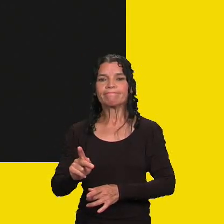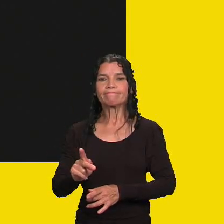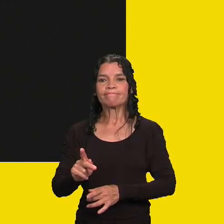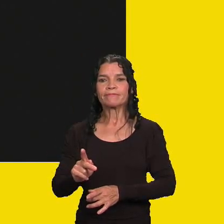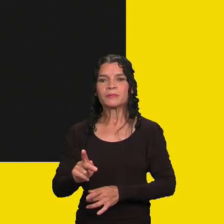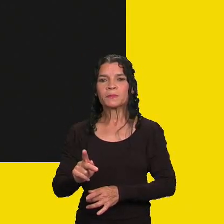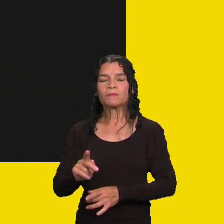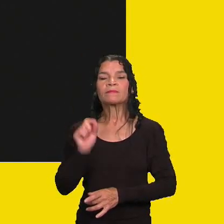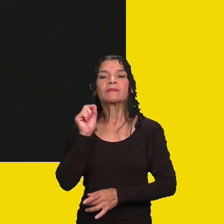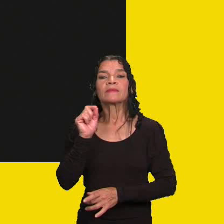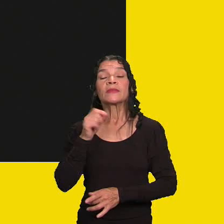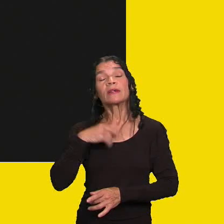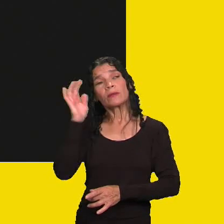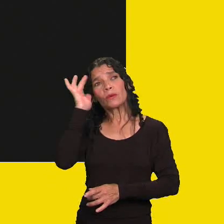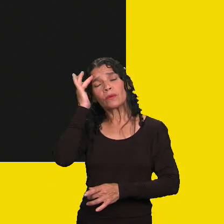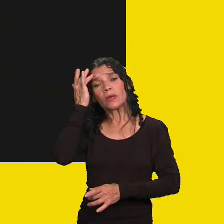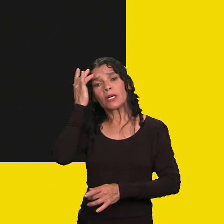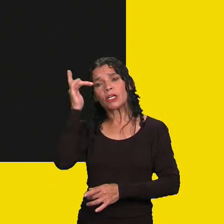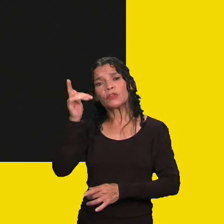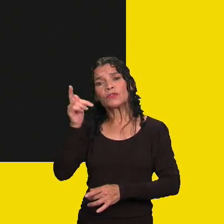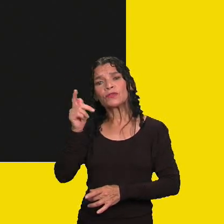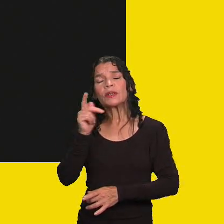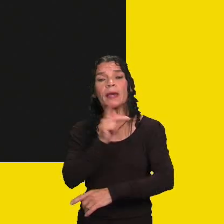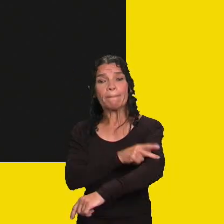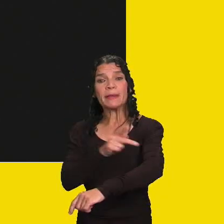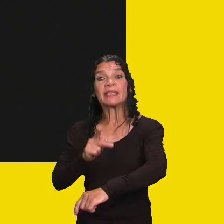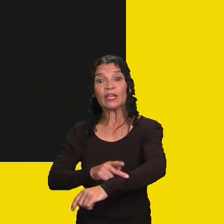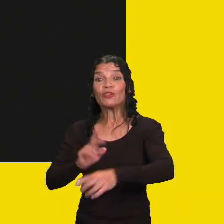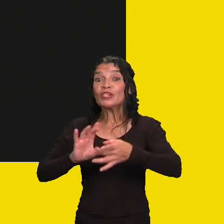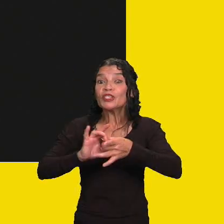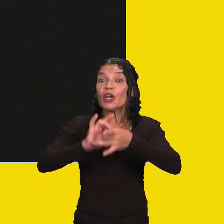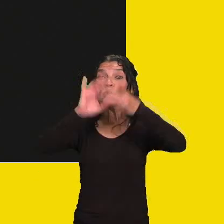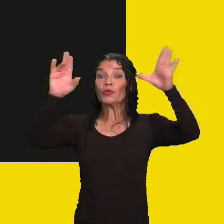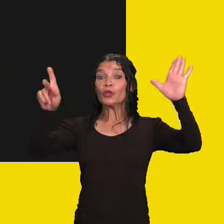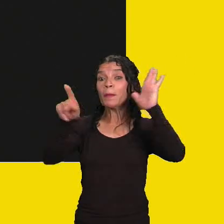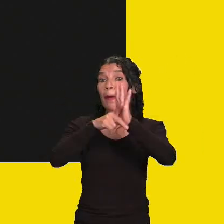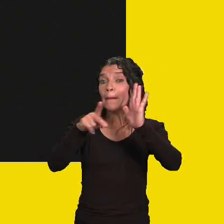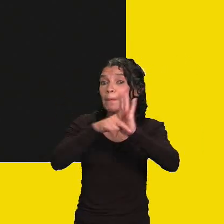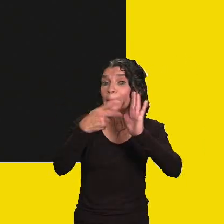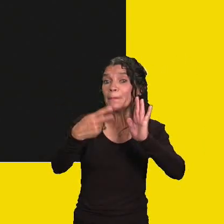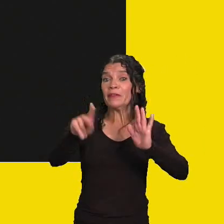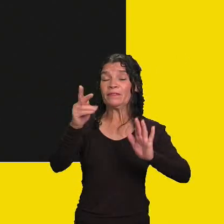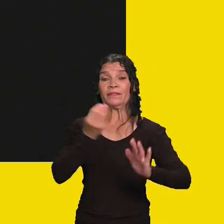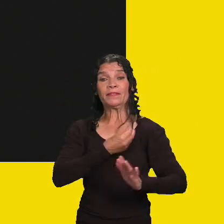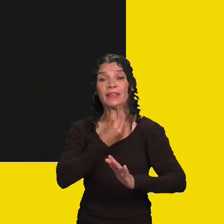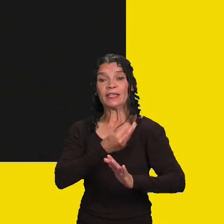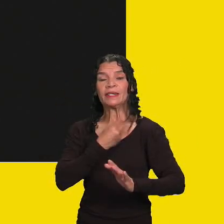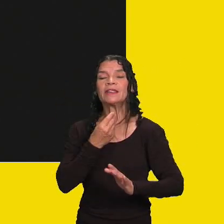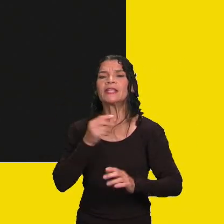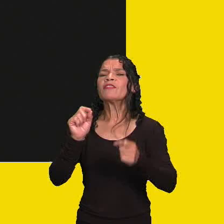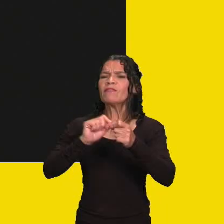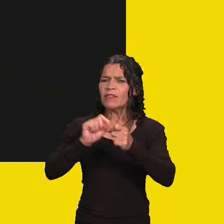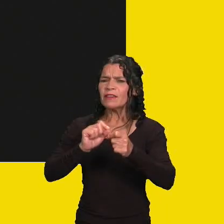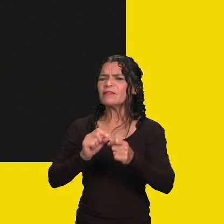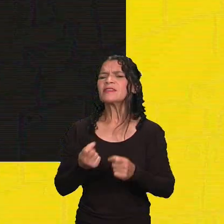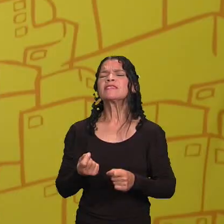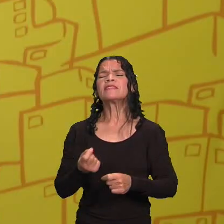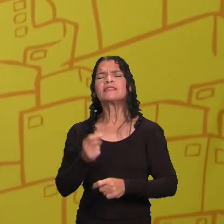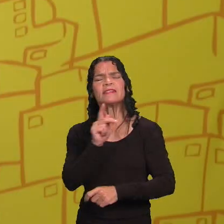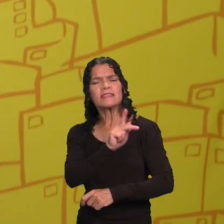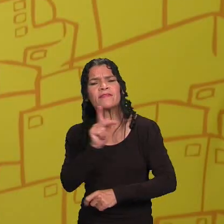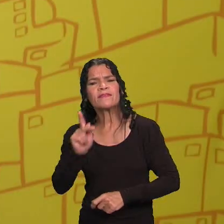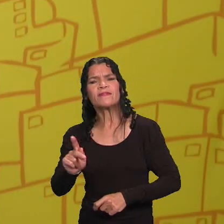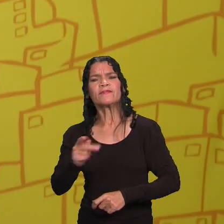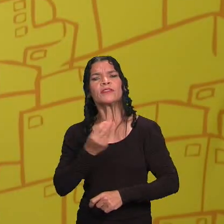Então, eu acho que a pedagogia da autonomia, ela vai contribuir muito no fazer do professor para